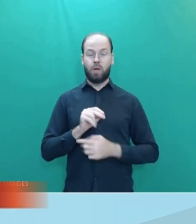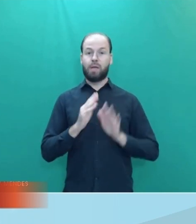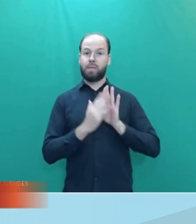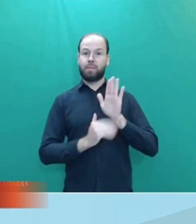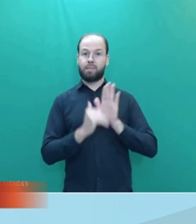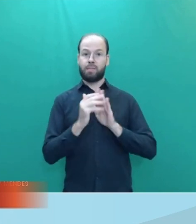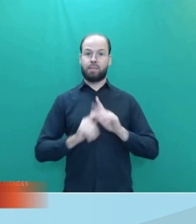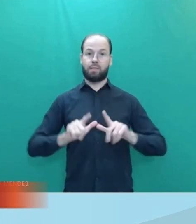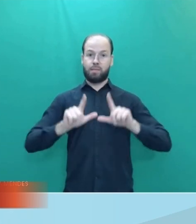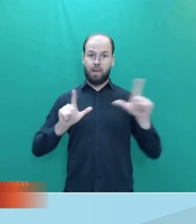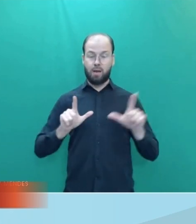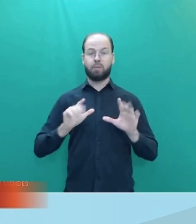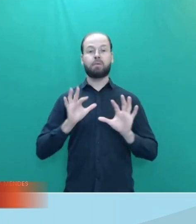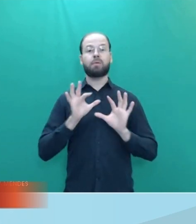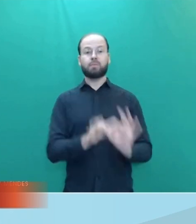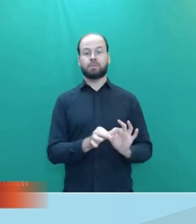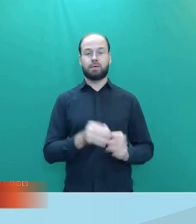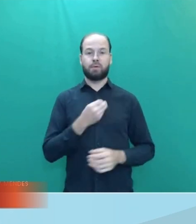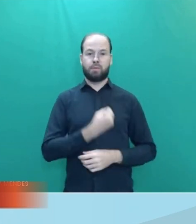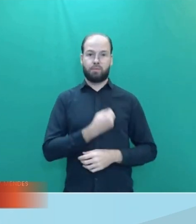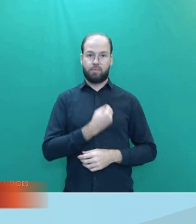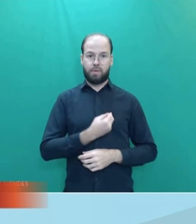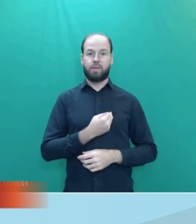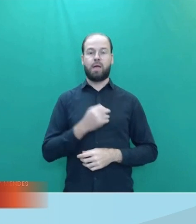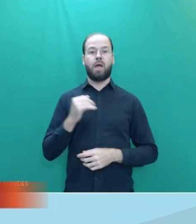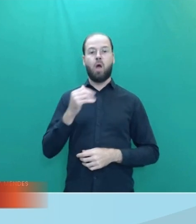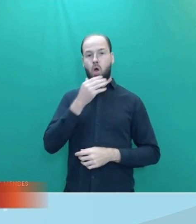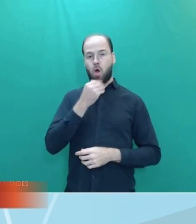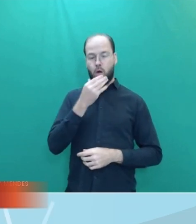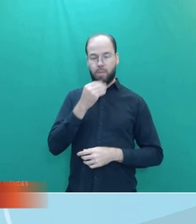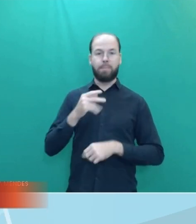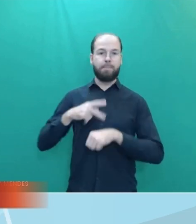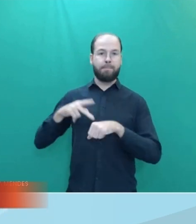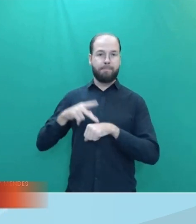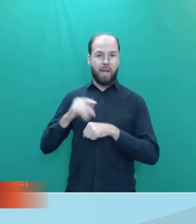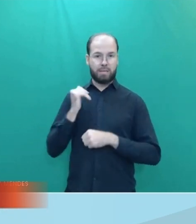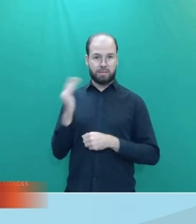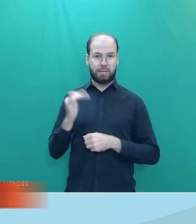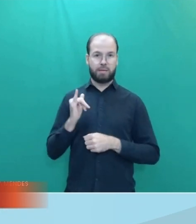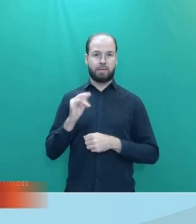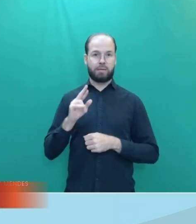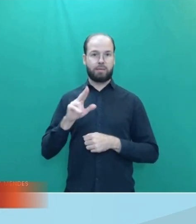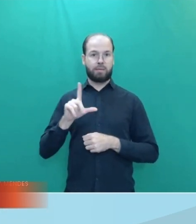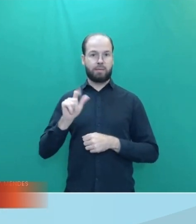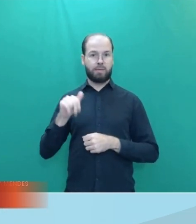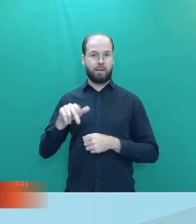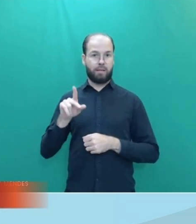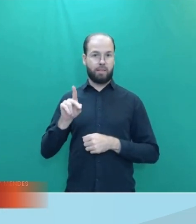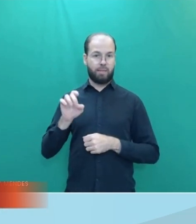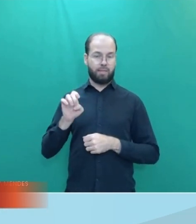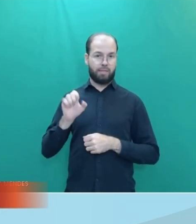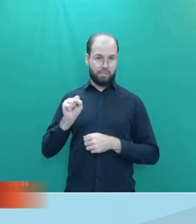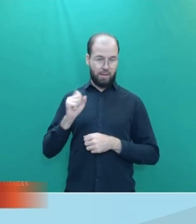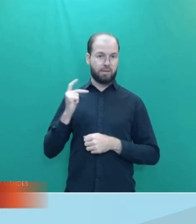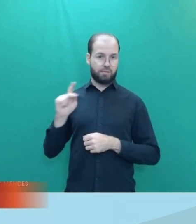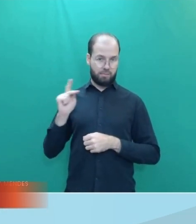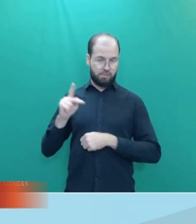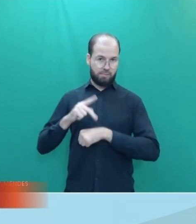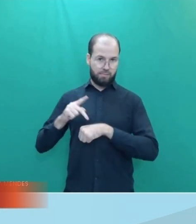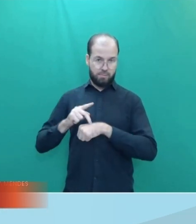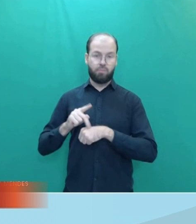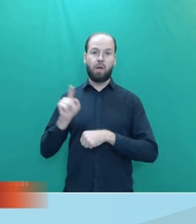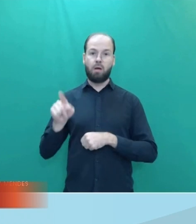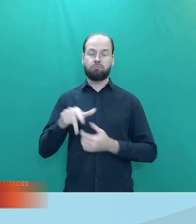na vida do artista plástico irlandês Francis Bacon. A coreografia mistura